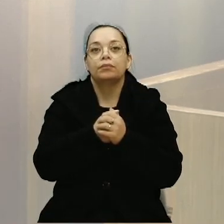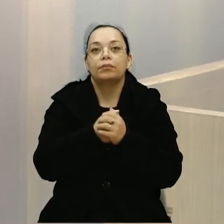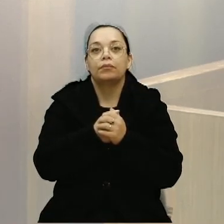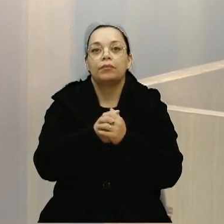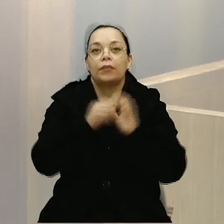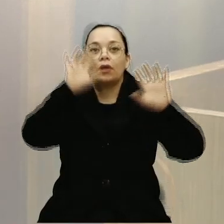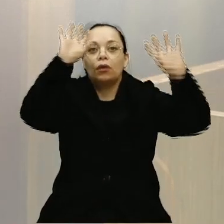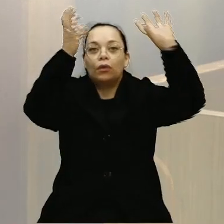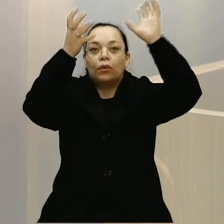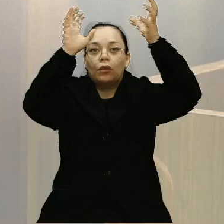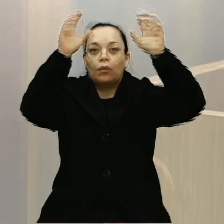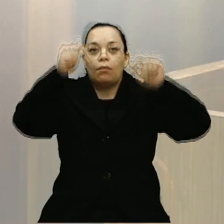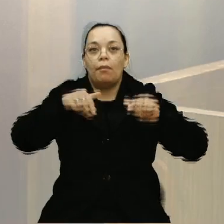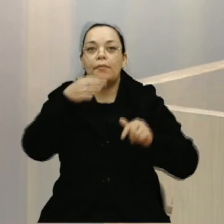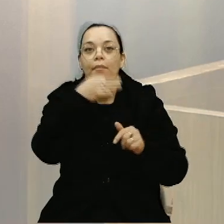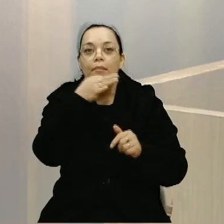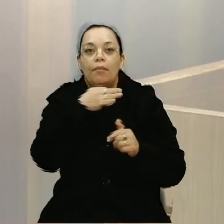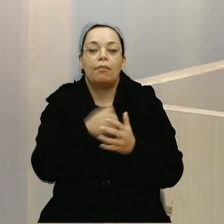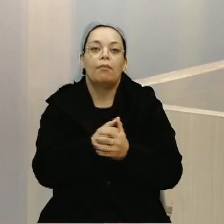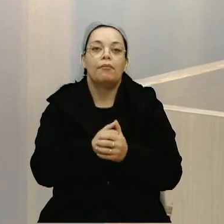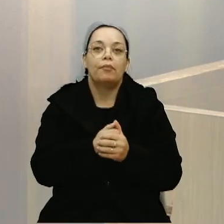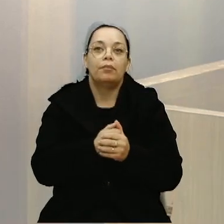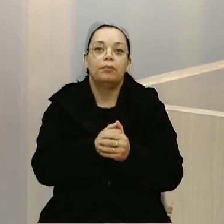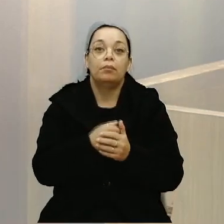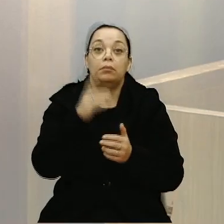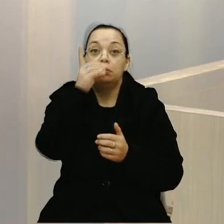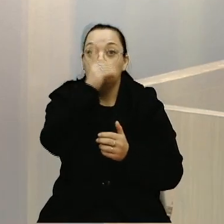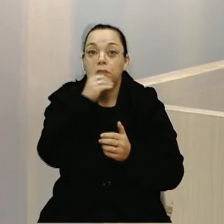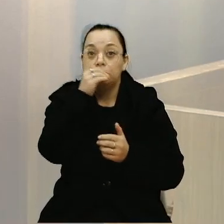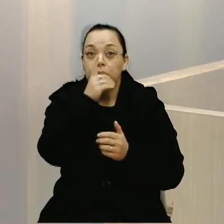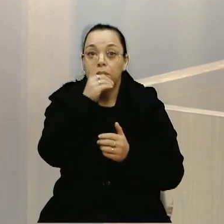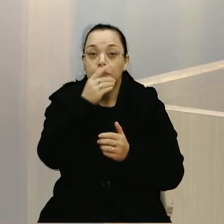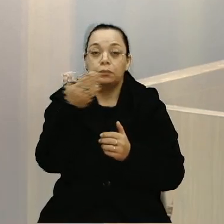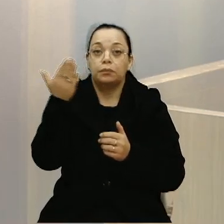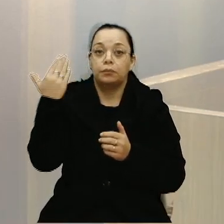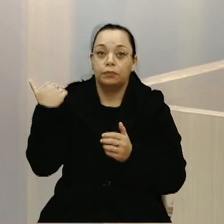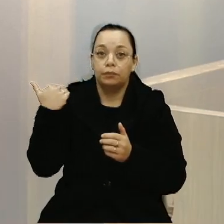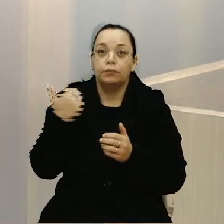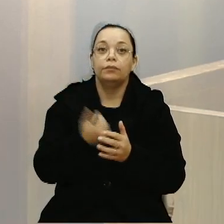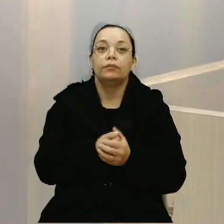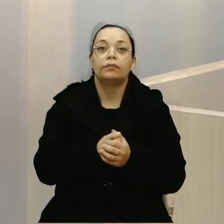clima aqui em Caxias do Sul. E domingo passado,